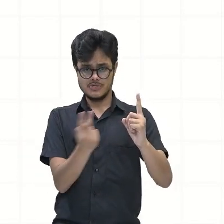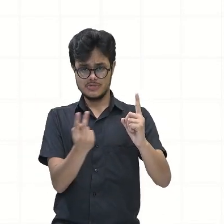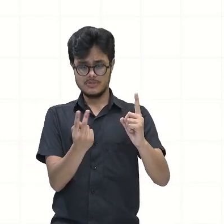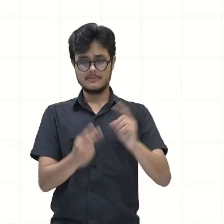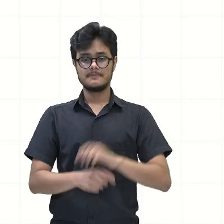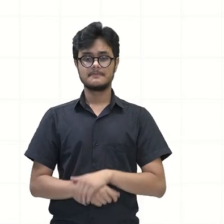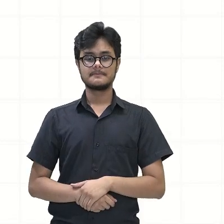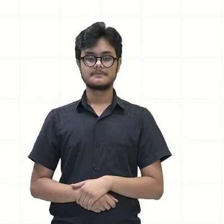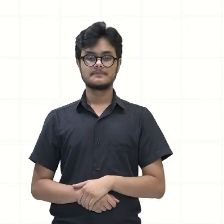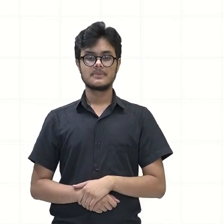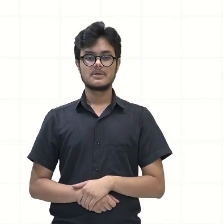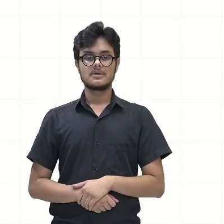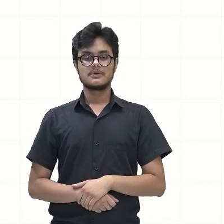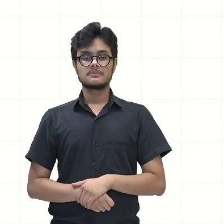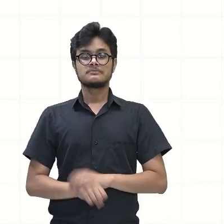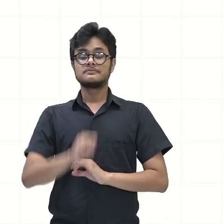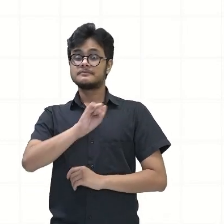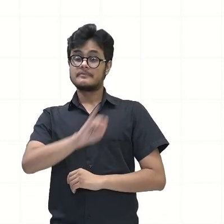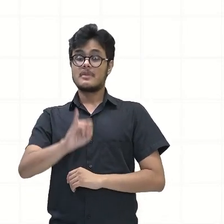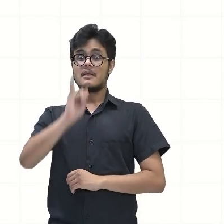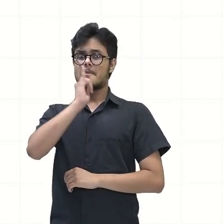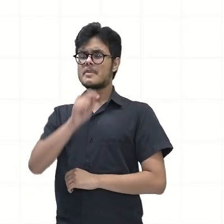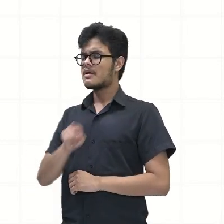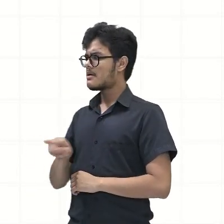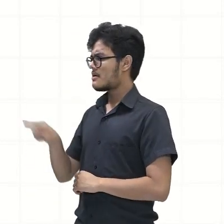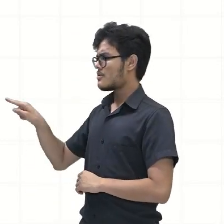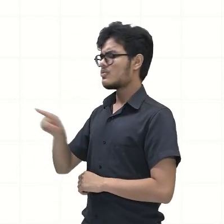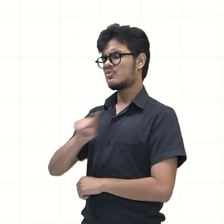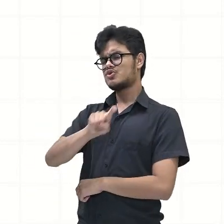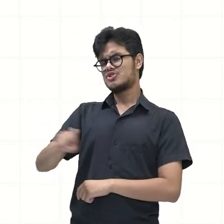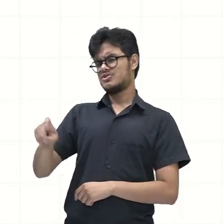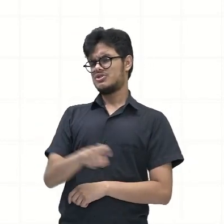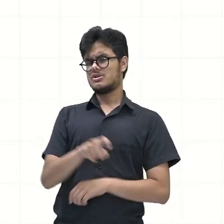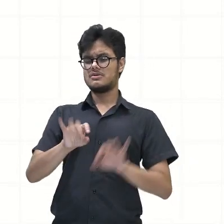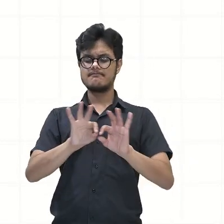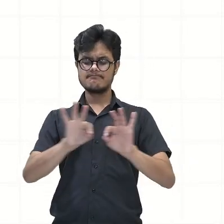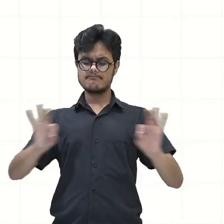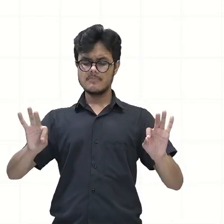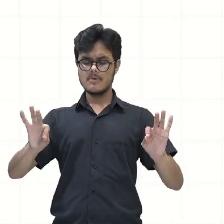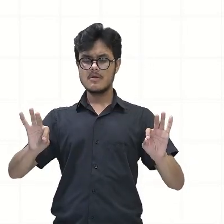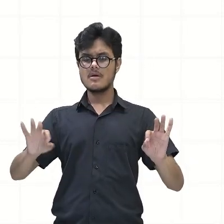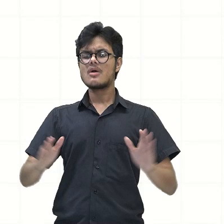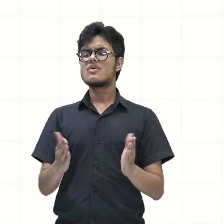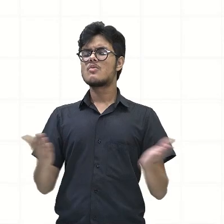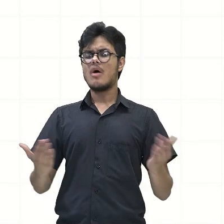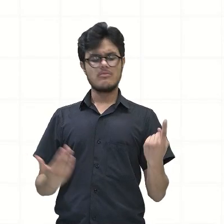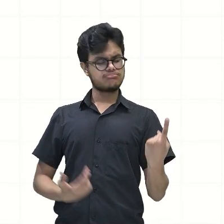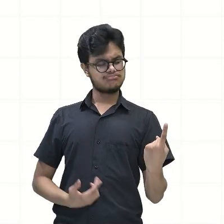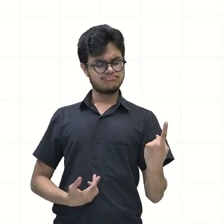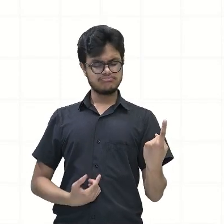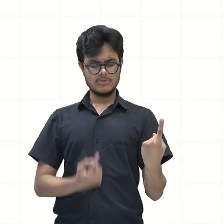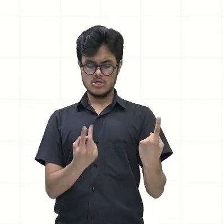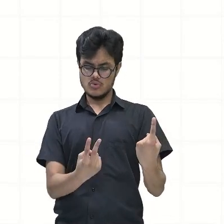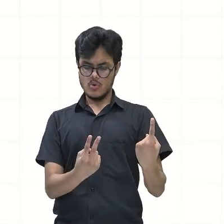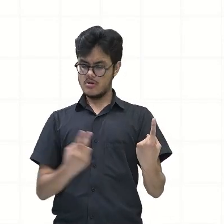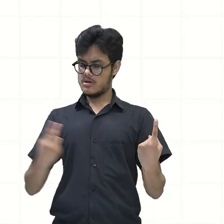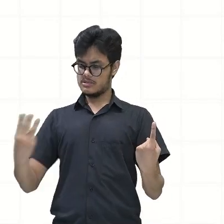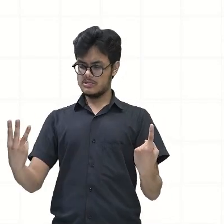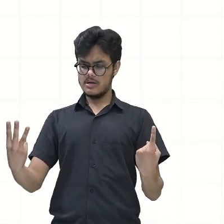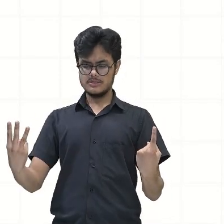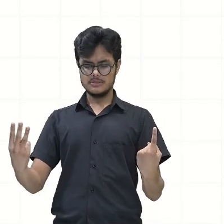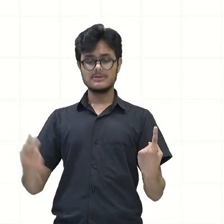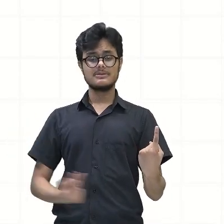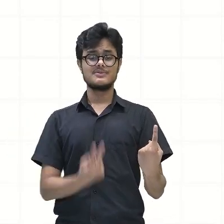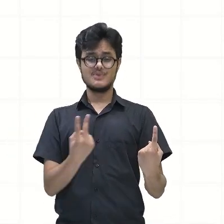essa distância aqui no eixo do x, né, olha só a distância, é exatamente 2,